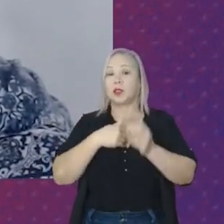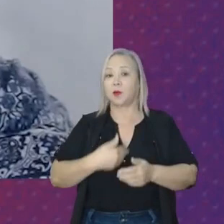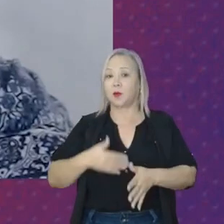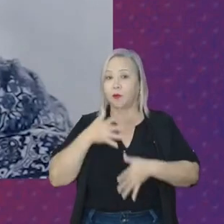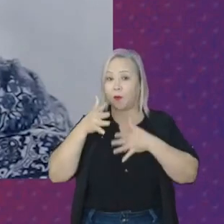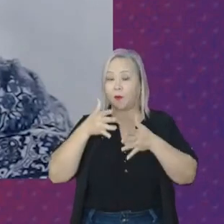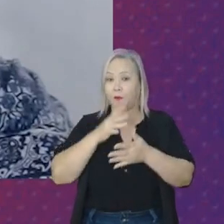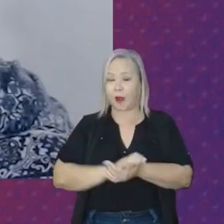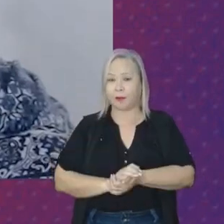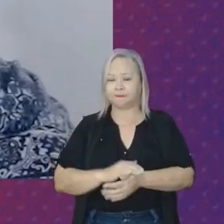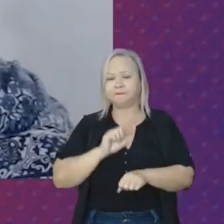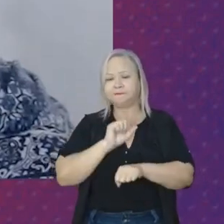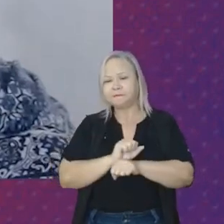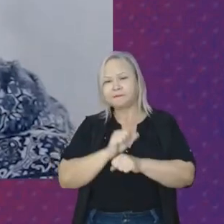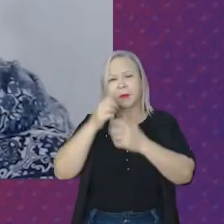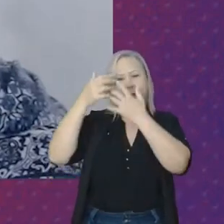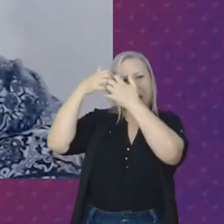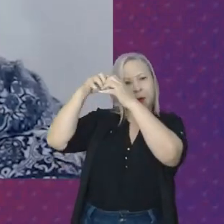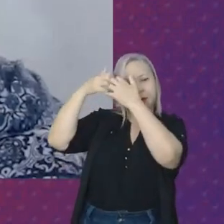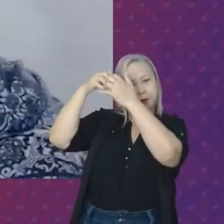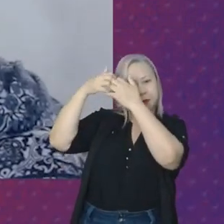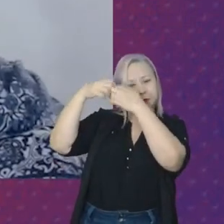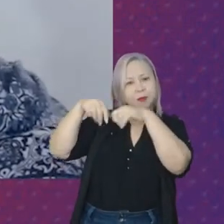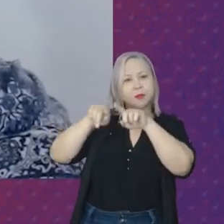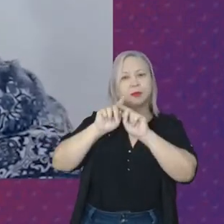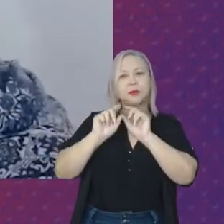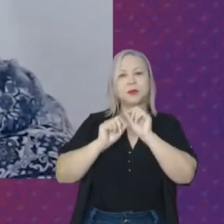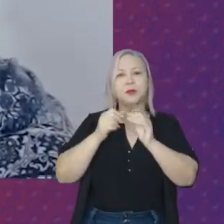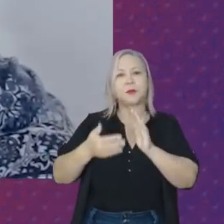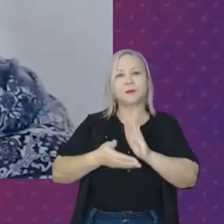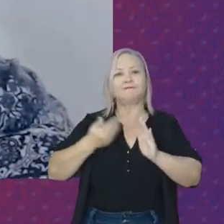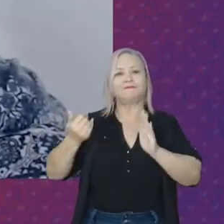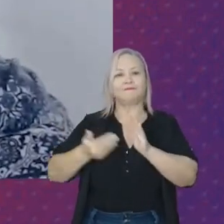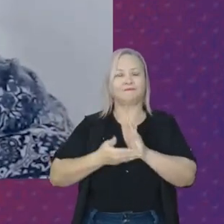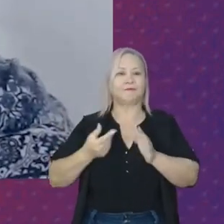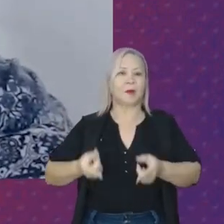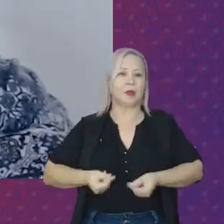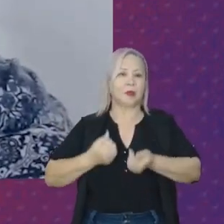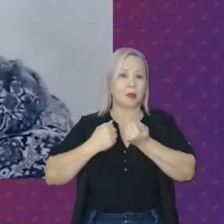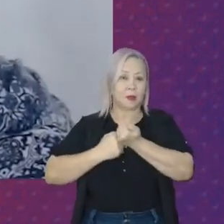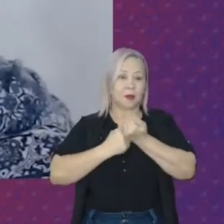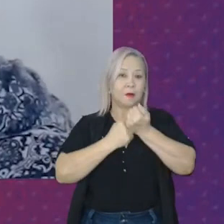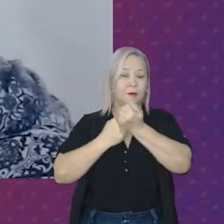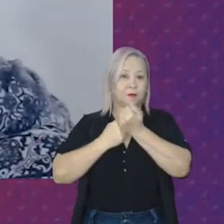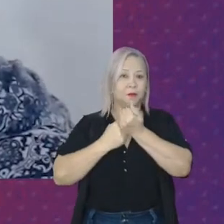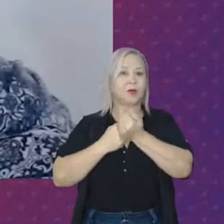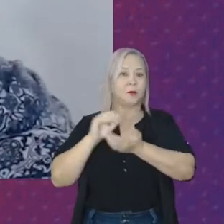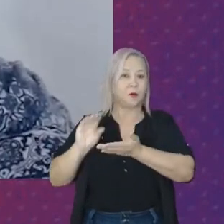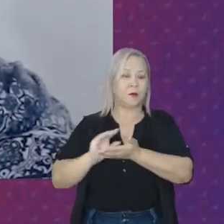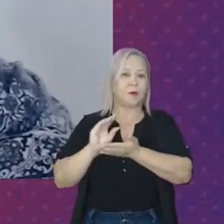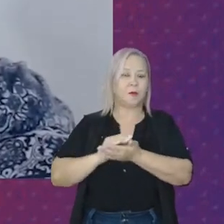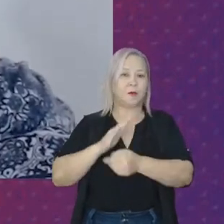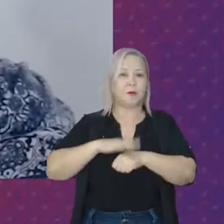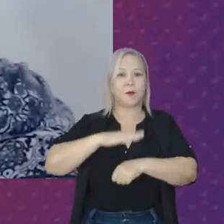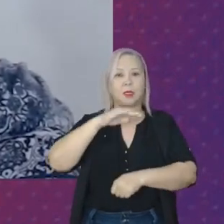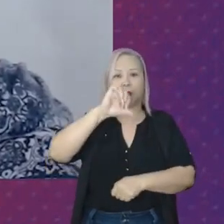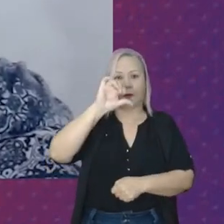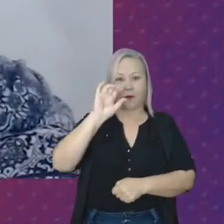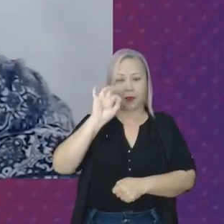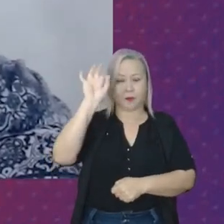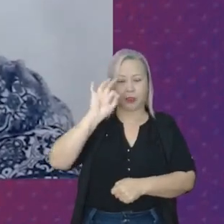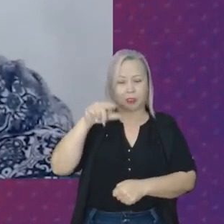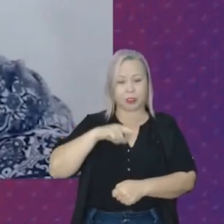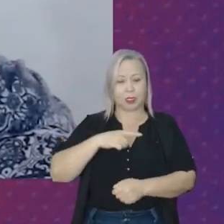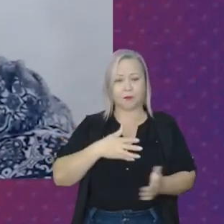gente para também para refletir no corte de verbas de mais de 90% que houve durante esse